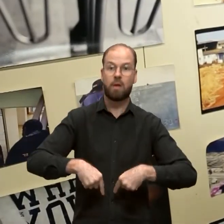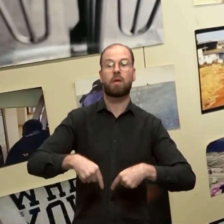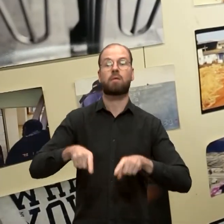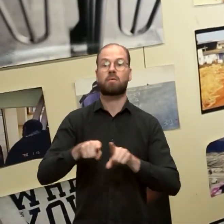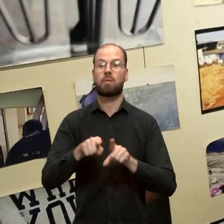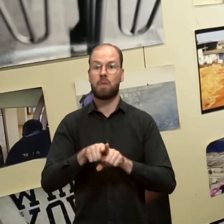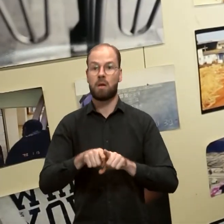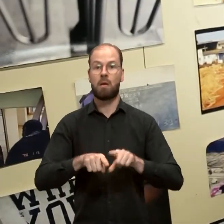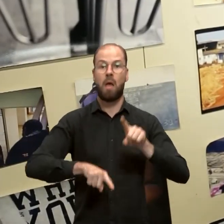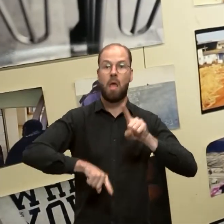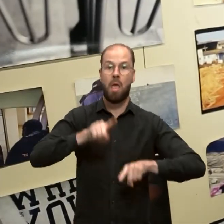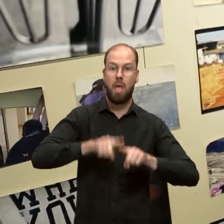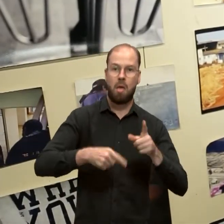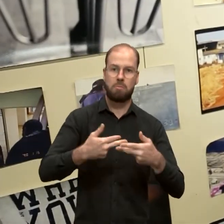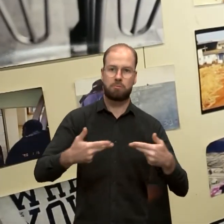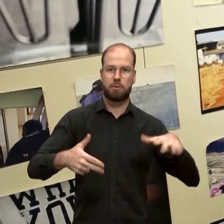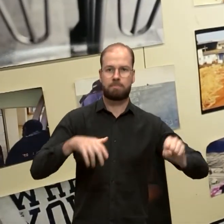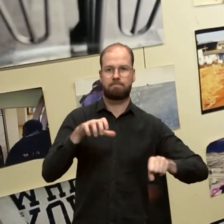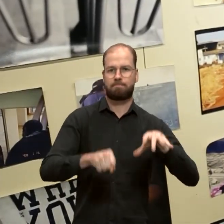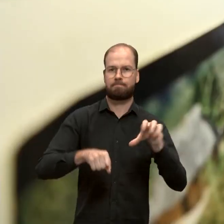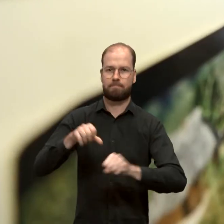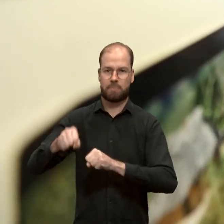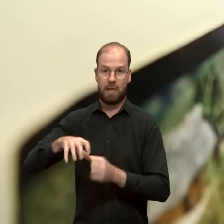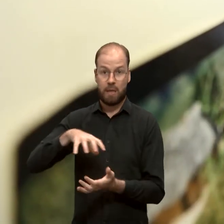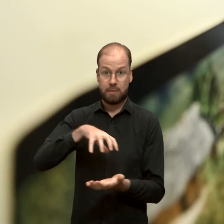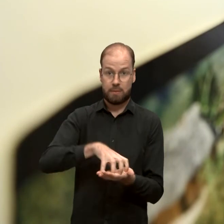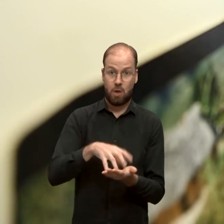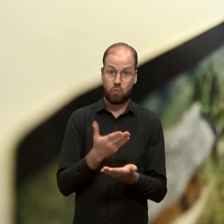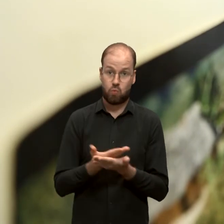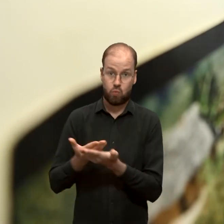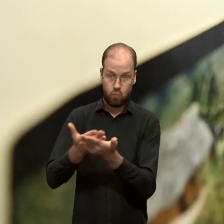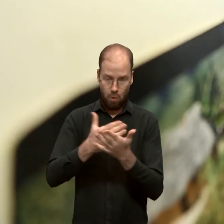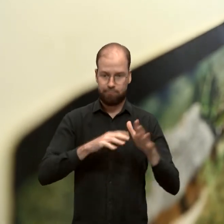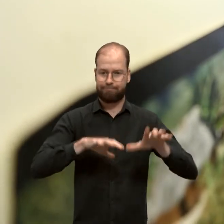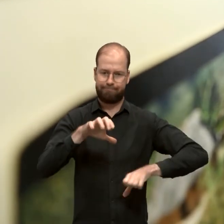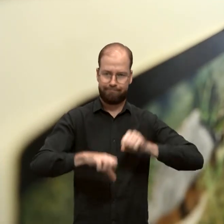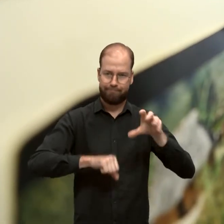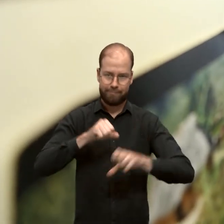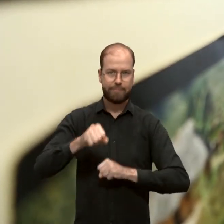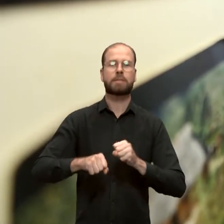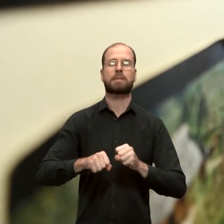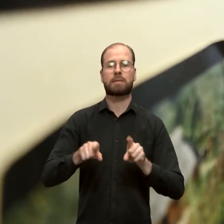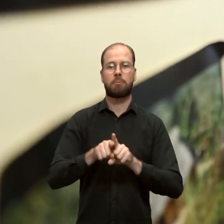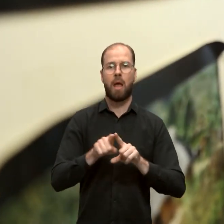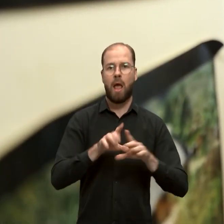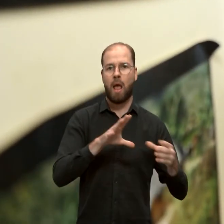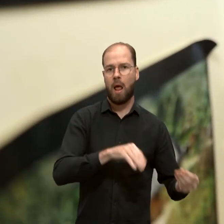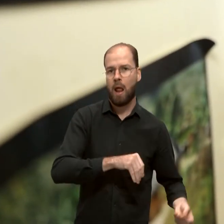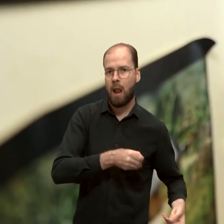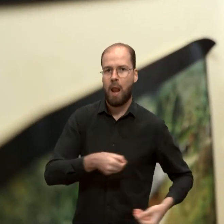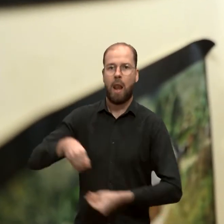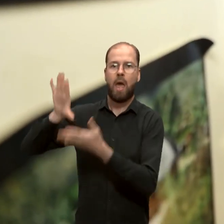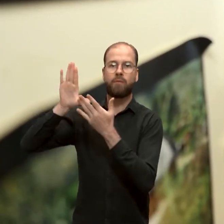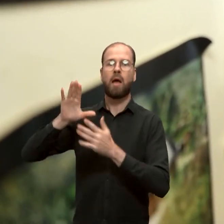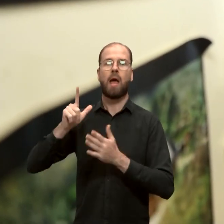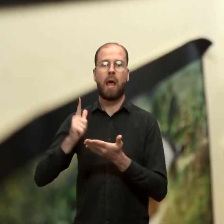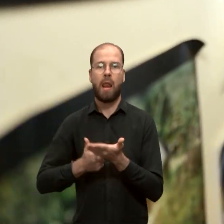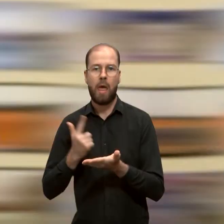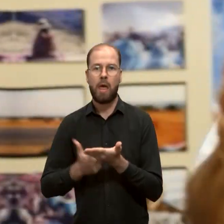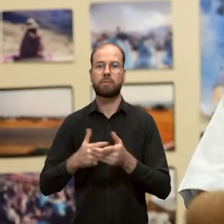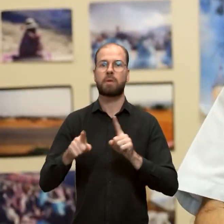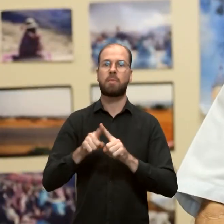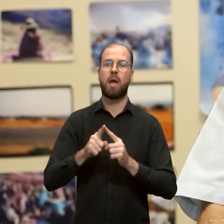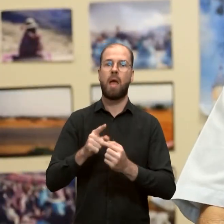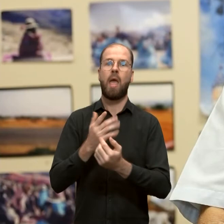equipamento, tudo que a gente tinha do centro de estudo, da sala que tinha, e levaram os livros e arquivos e tudo, e